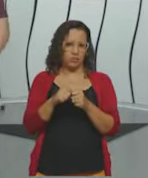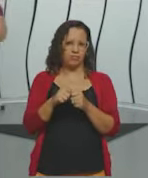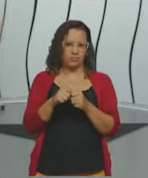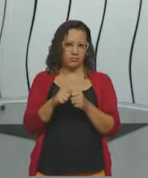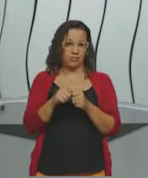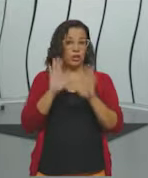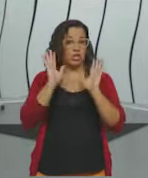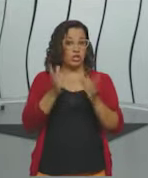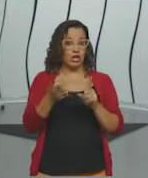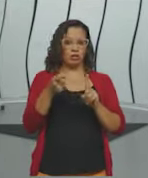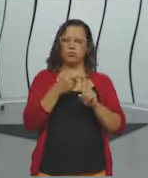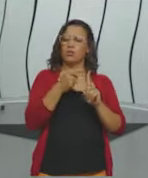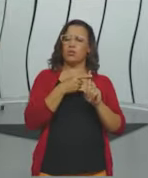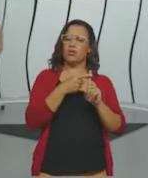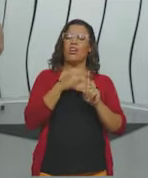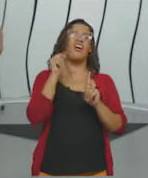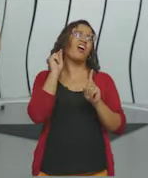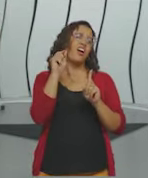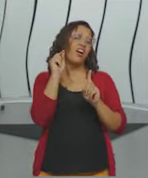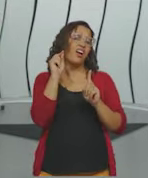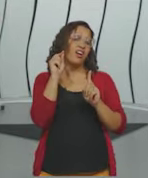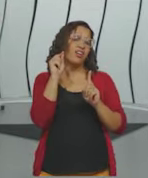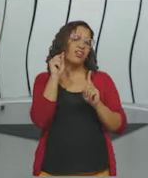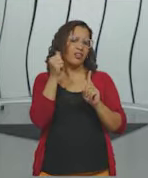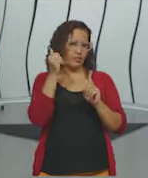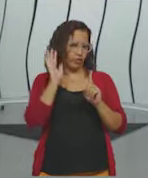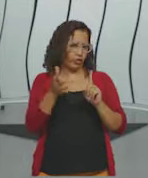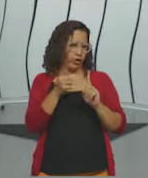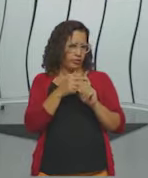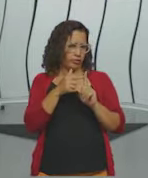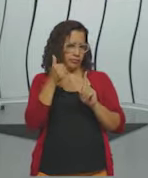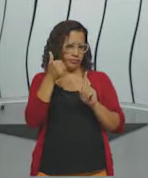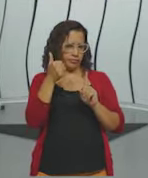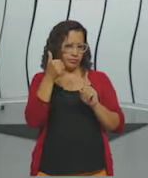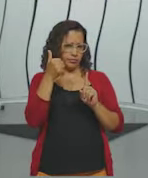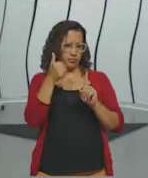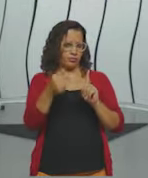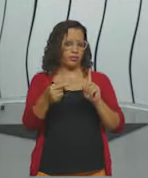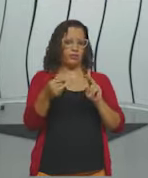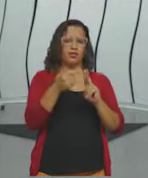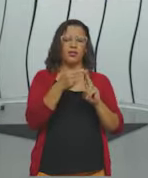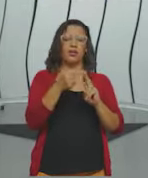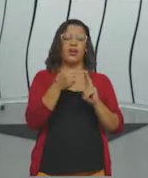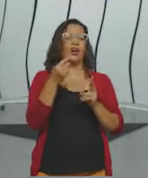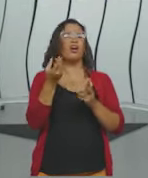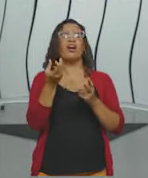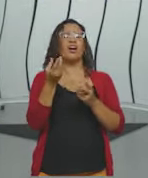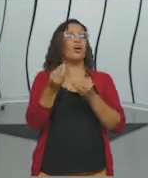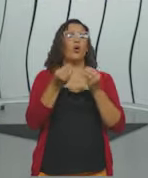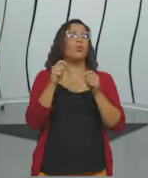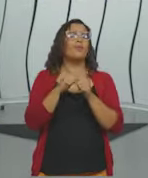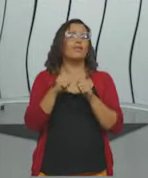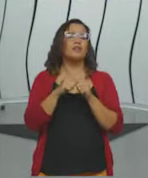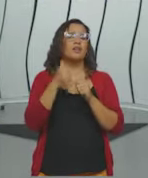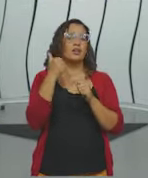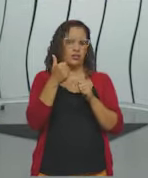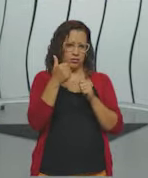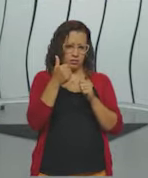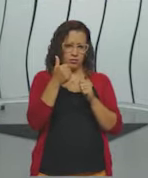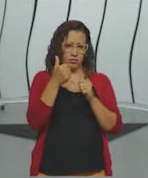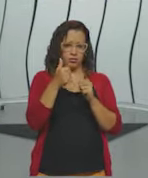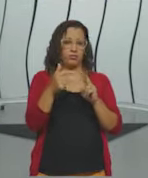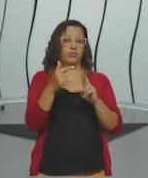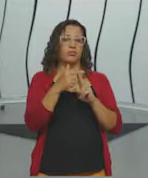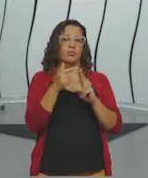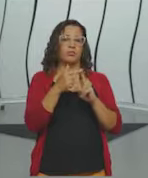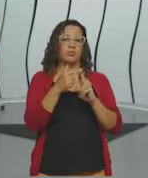já temos quem vai fazer. Beleza, eu já sei quem vai fazer. O que será feito? Tá bom, agora eu sei o que será